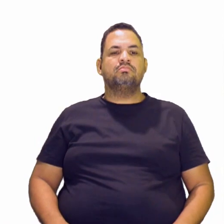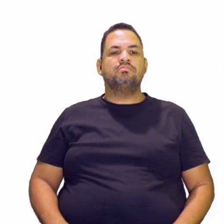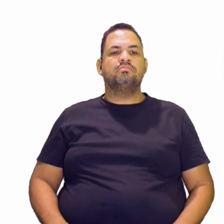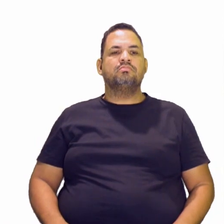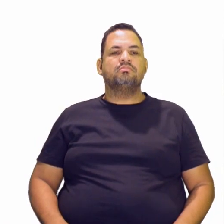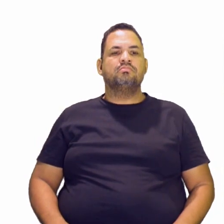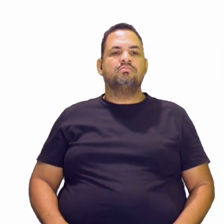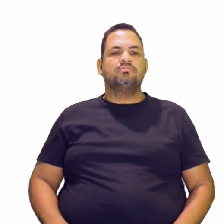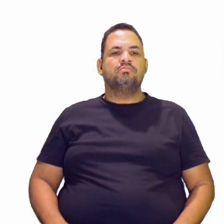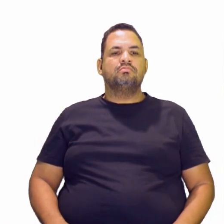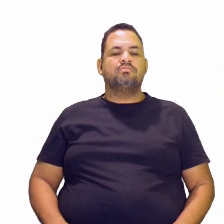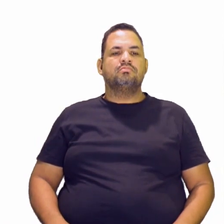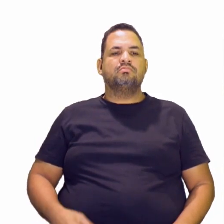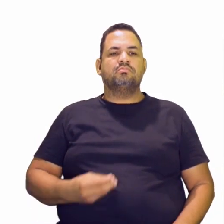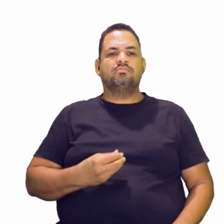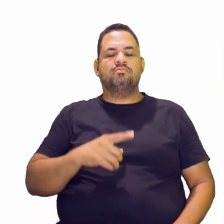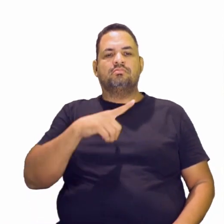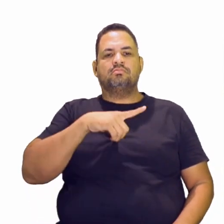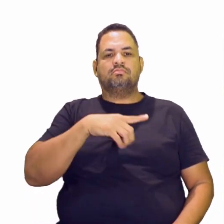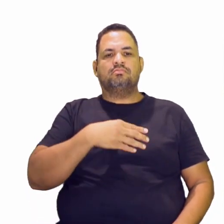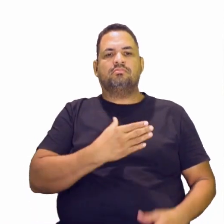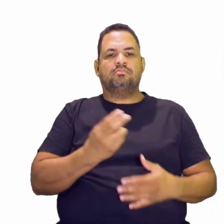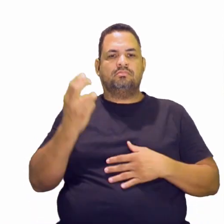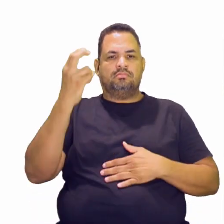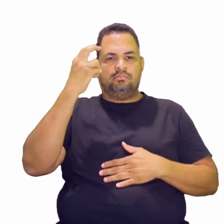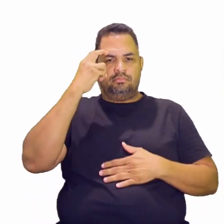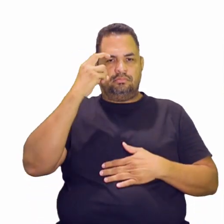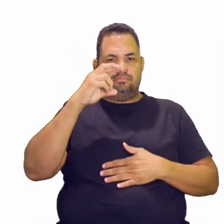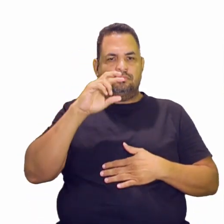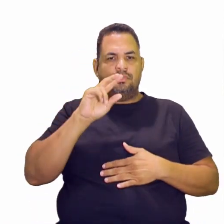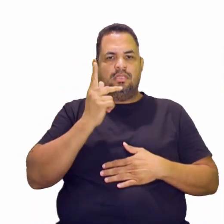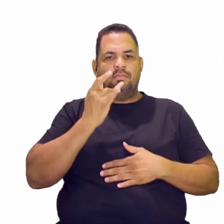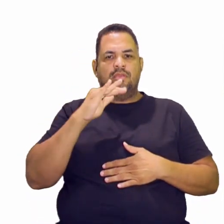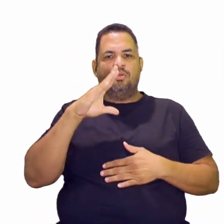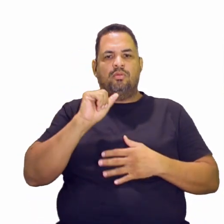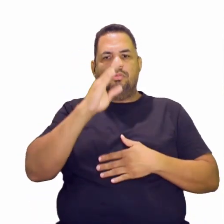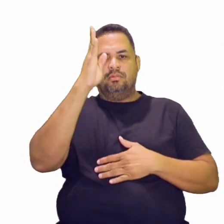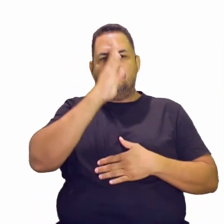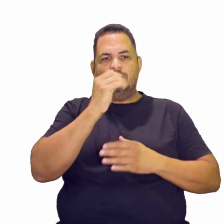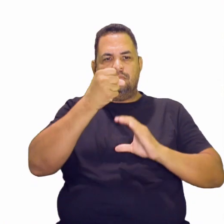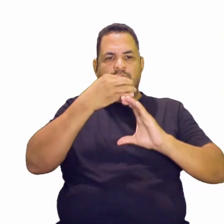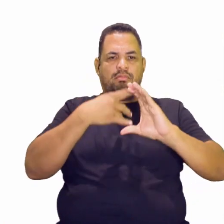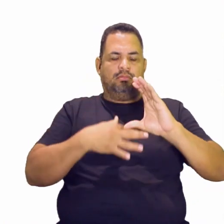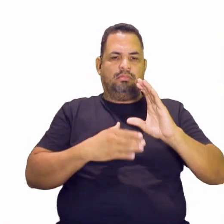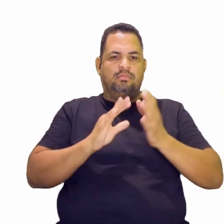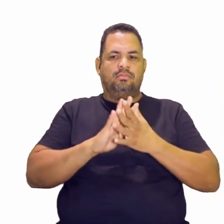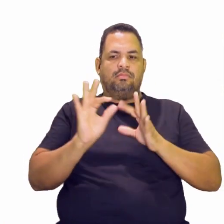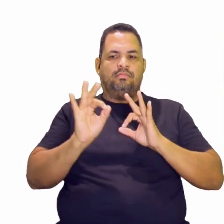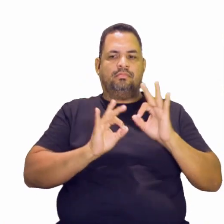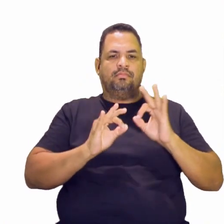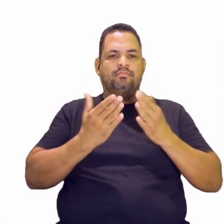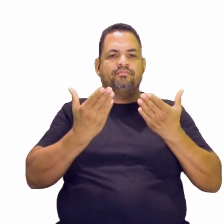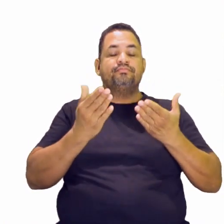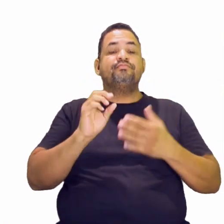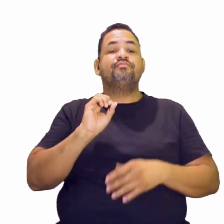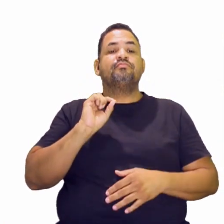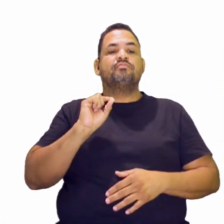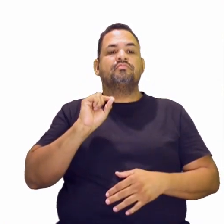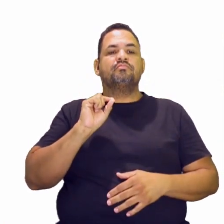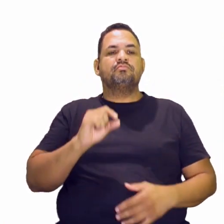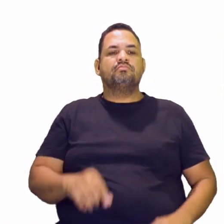sucesso. A presença da cultura hip-hop no Brasil caracteriza-se como uma forma